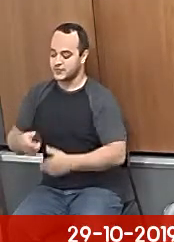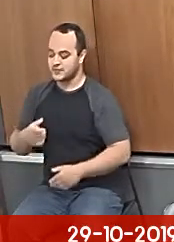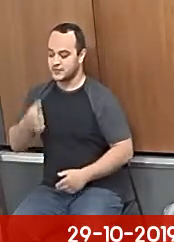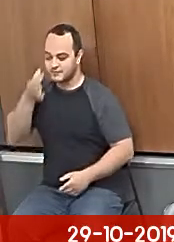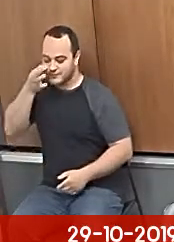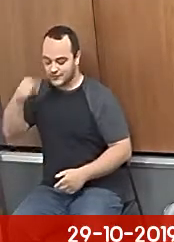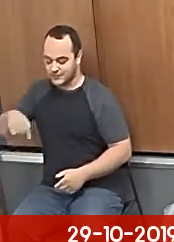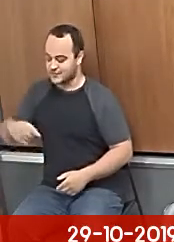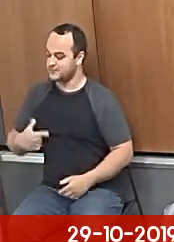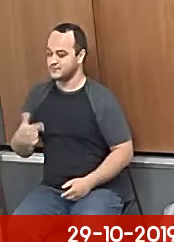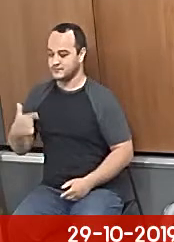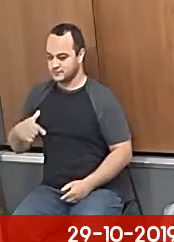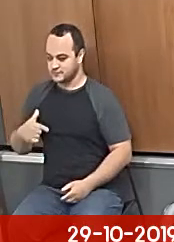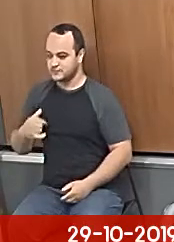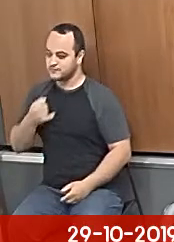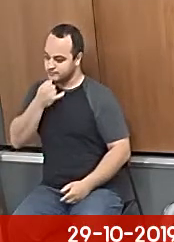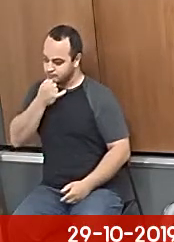eu.